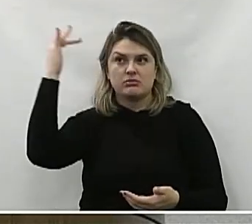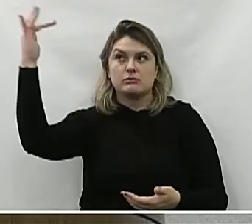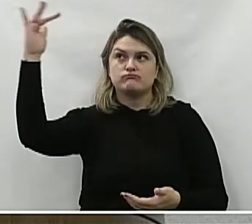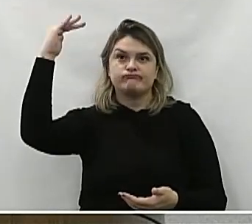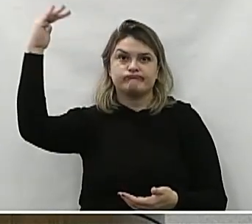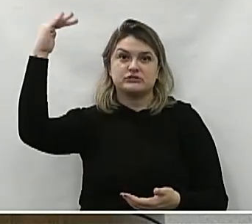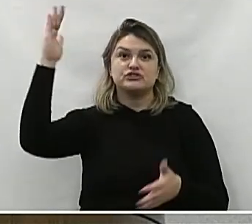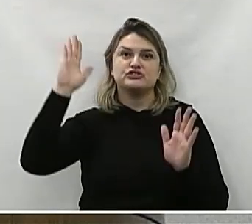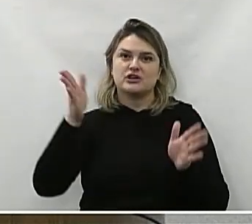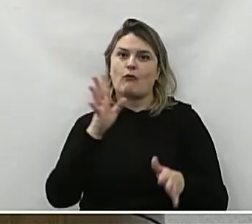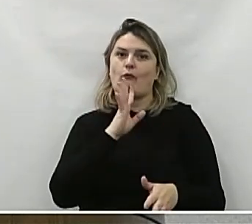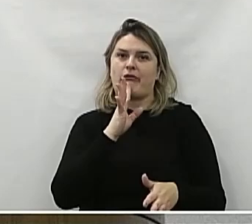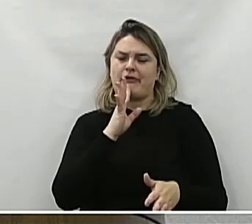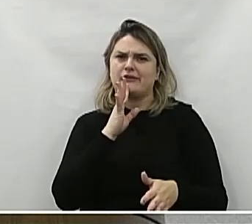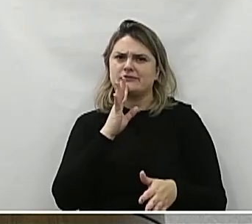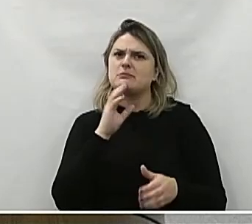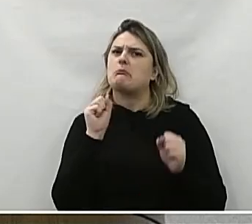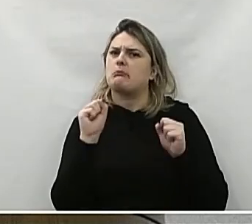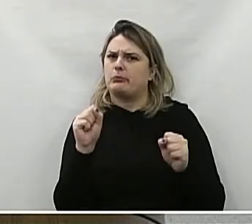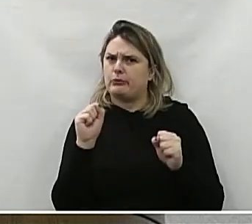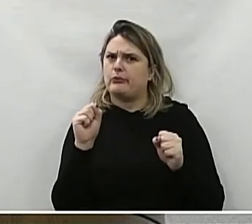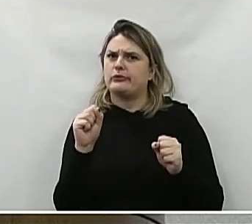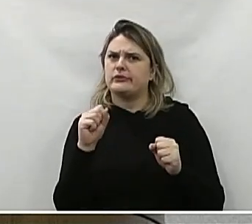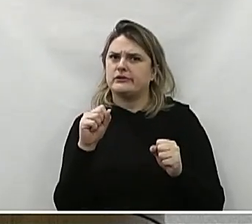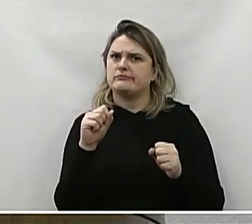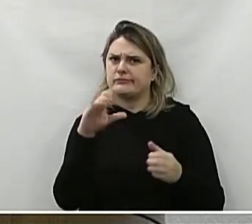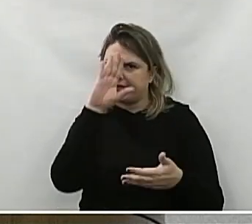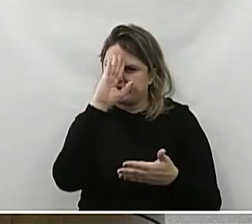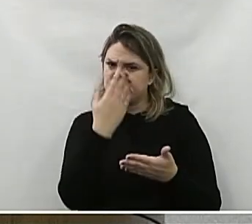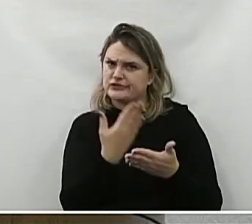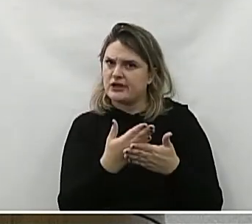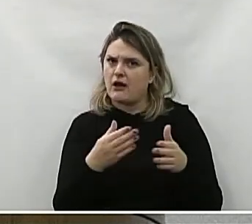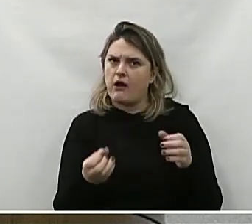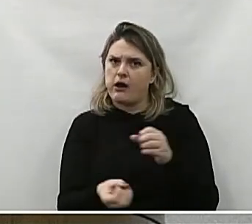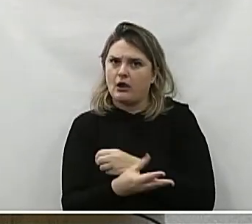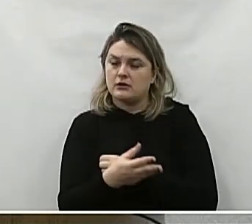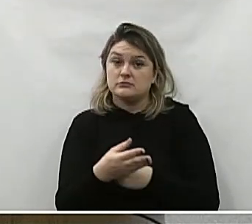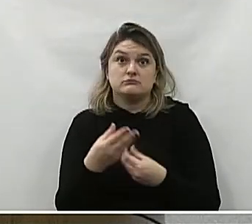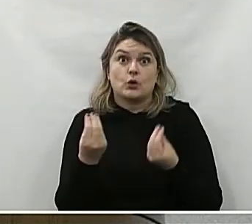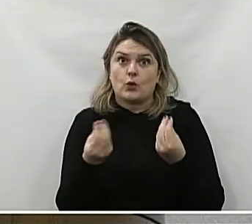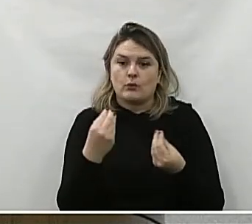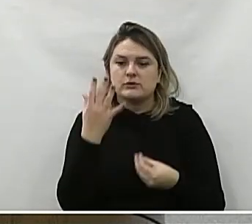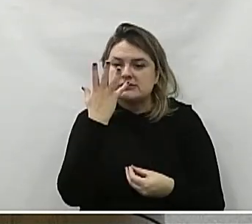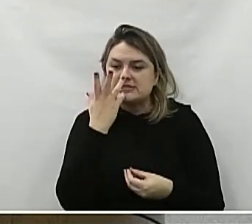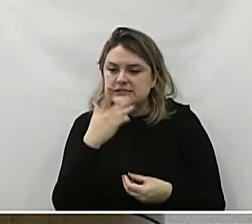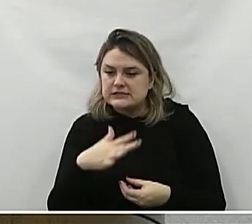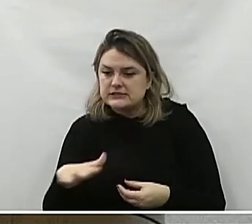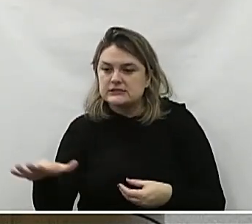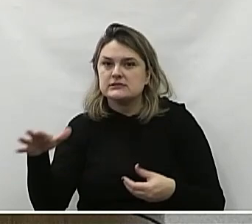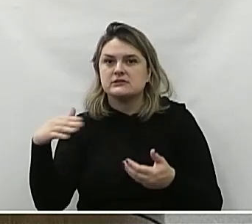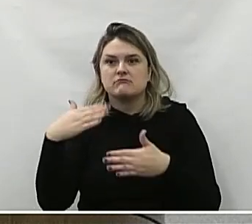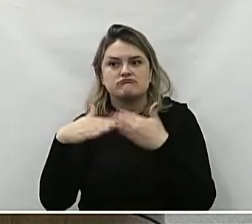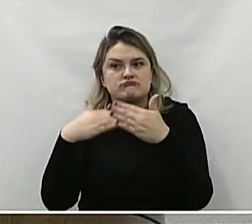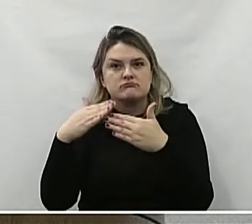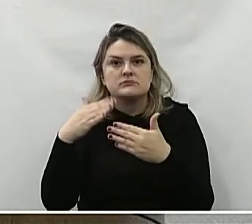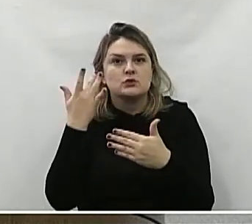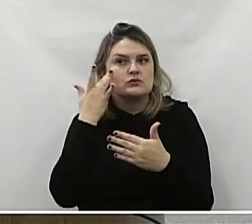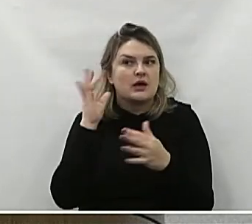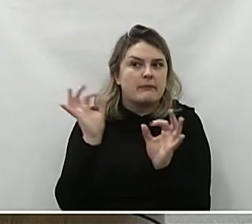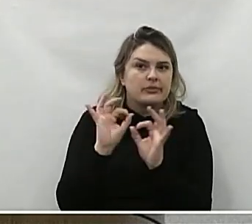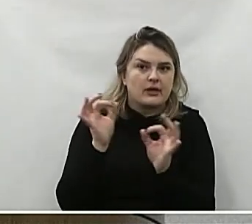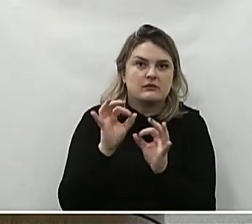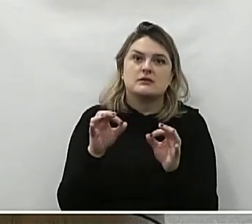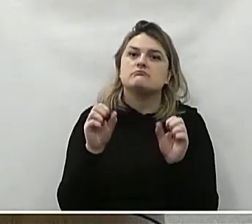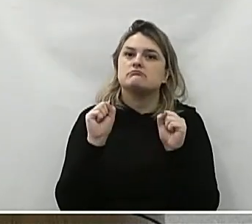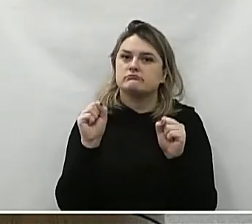um conhecimento ele tá suscetível a cair nesse tipo de golpe imagina uma criança que está em desenvolvimento então